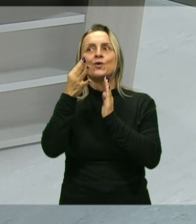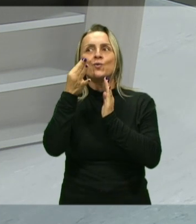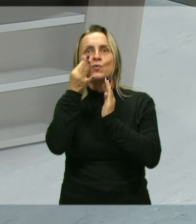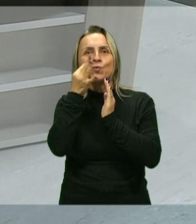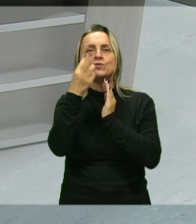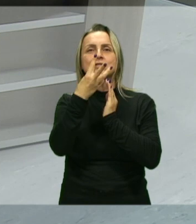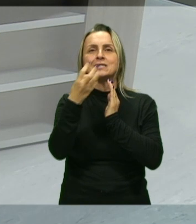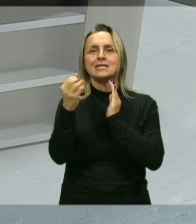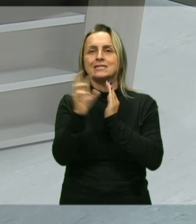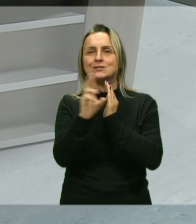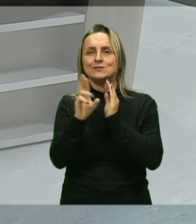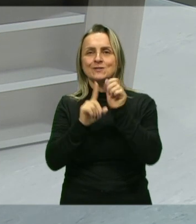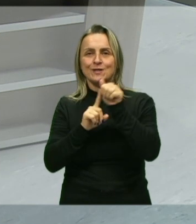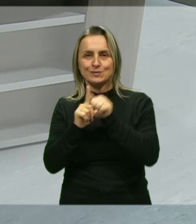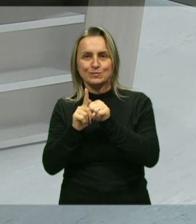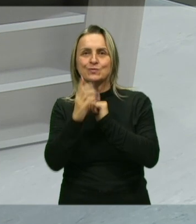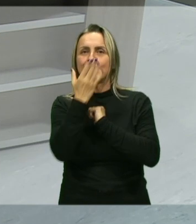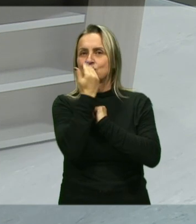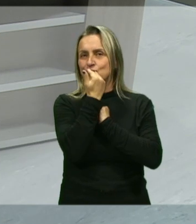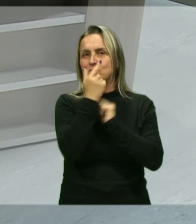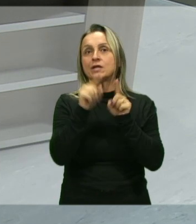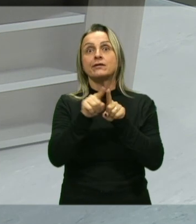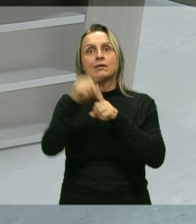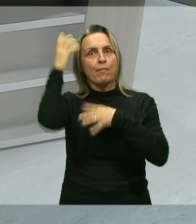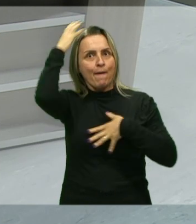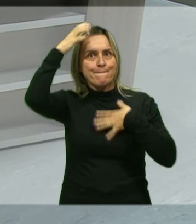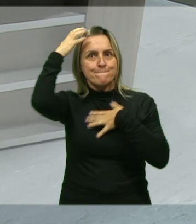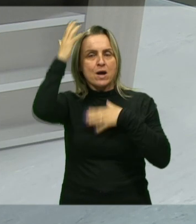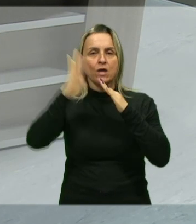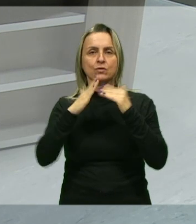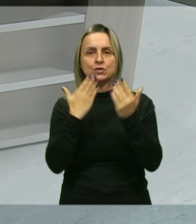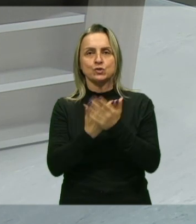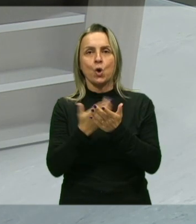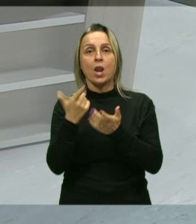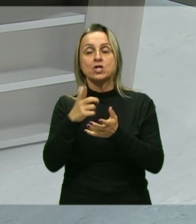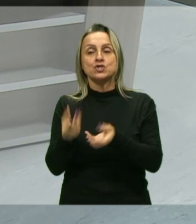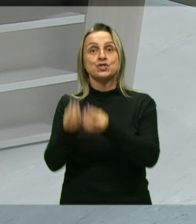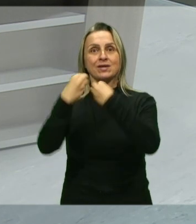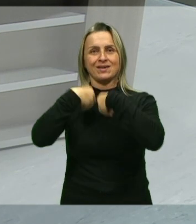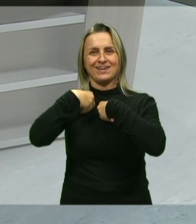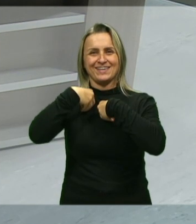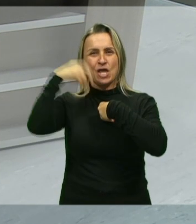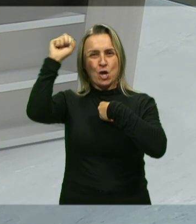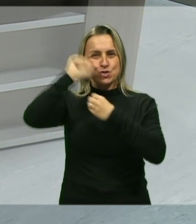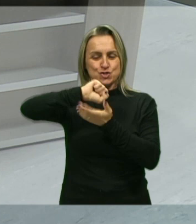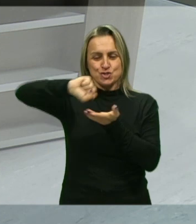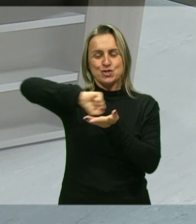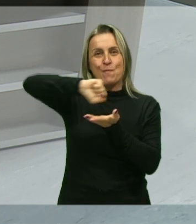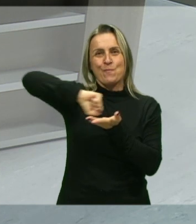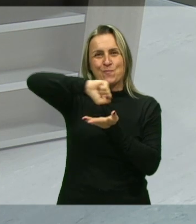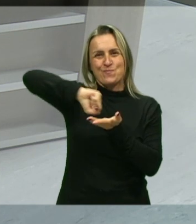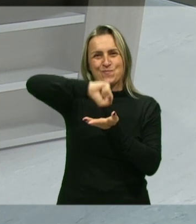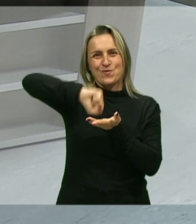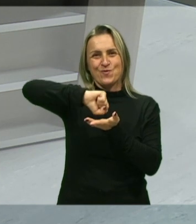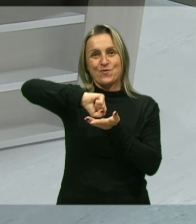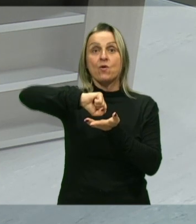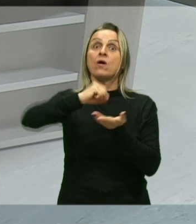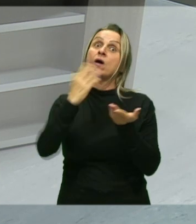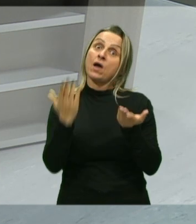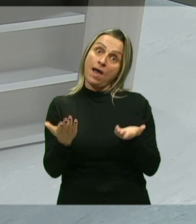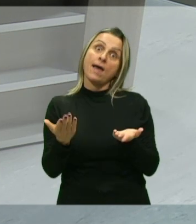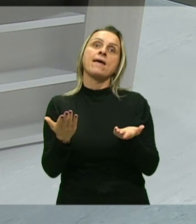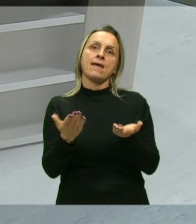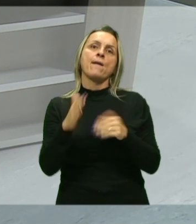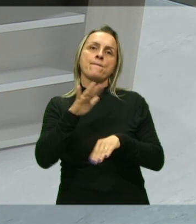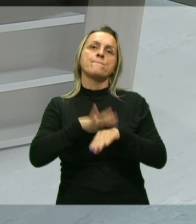na escola, a gente conseguiu um outro patrocinador que dá o shampoo para nós. Então, o Roque vem na escola e dá banho, né? Então, a gente deixa aberto para as